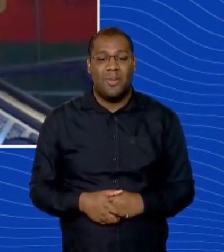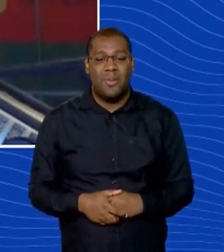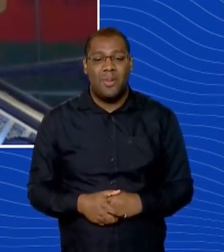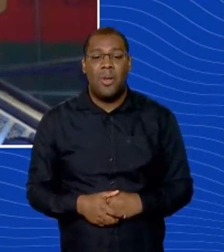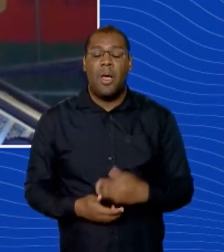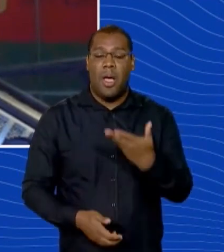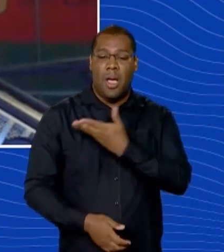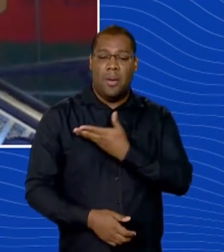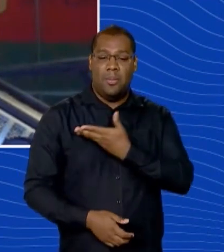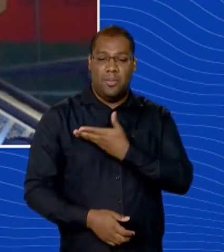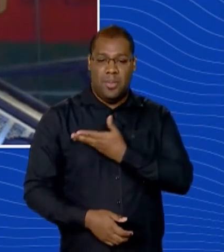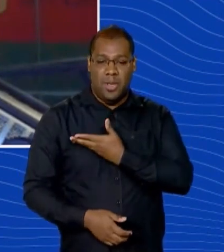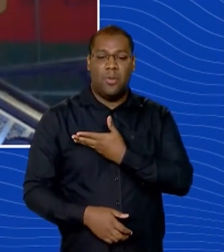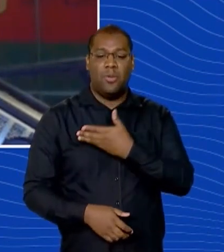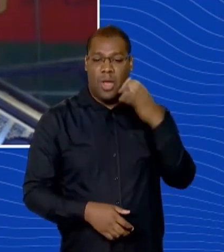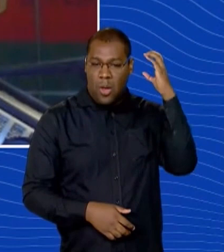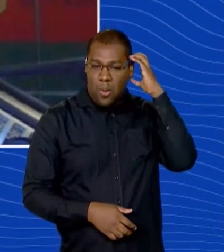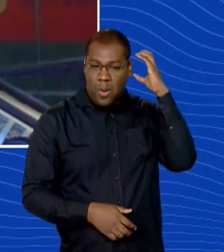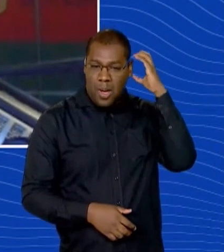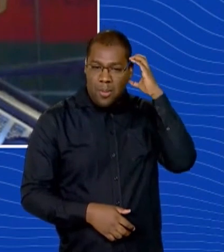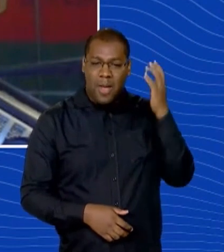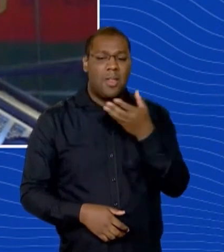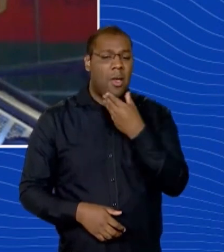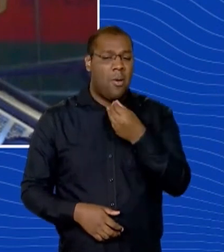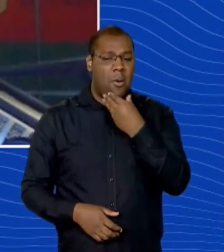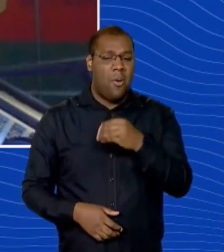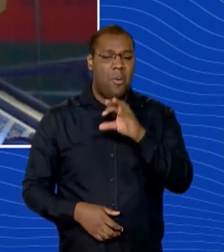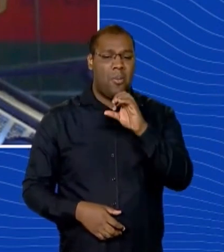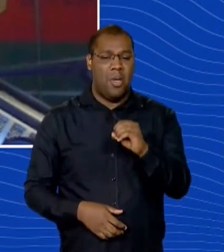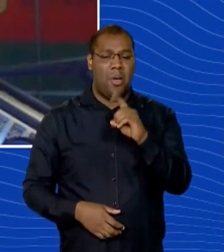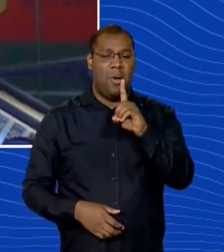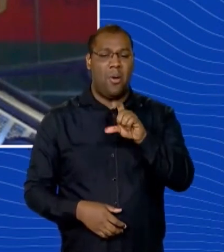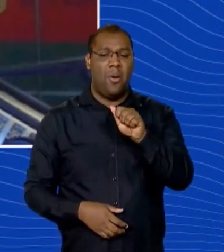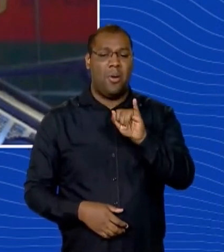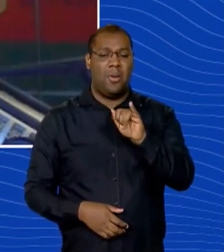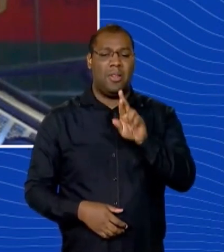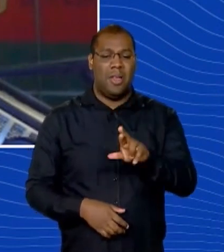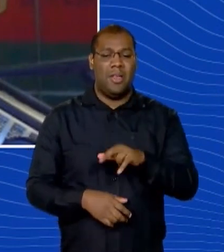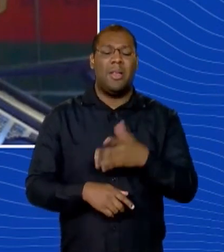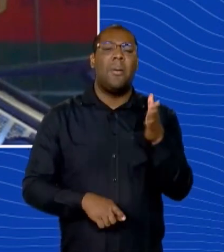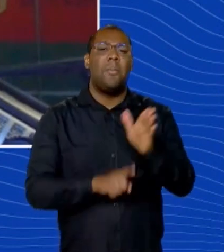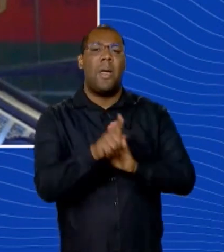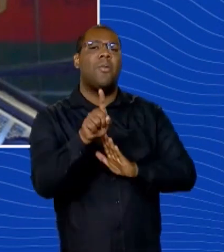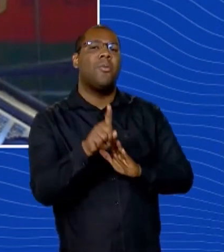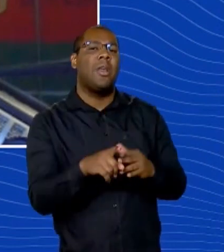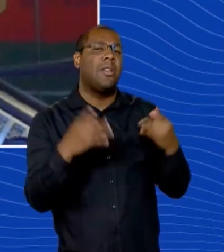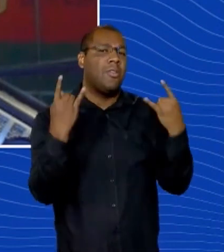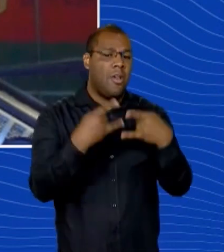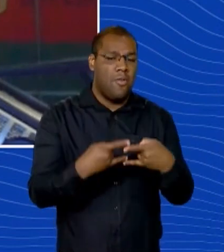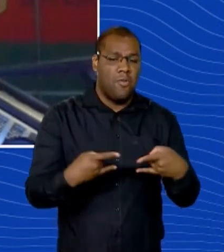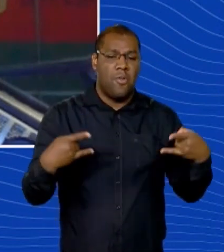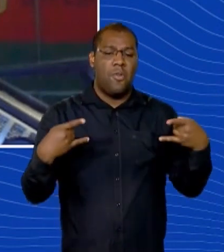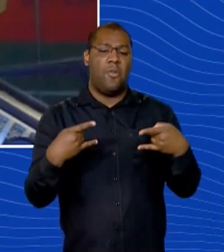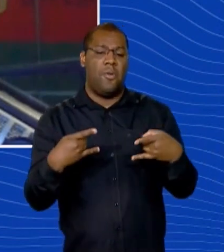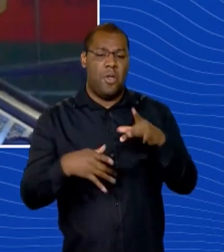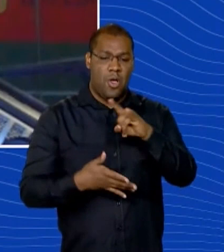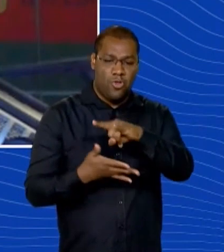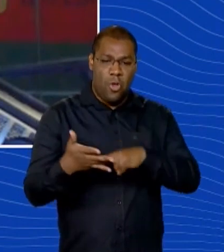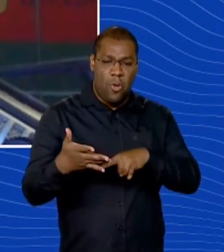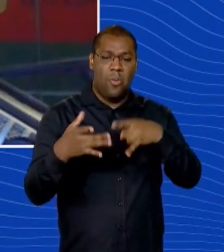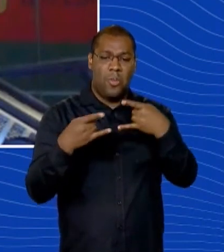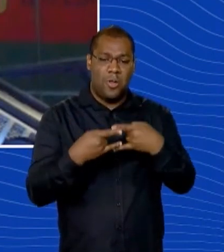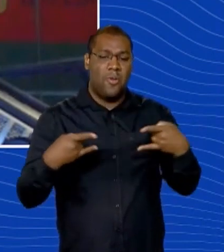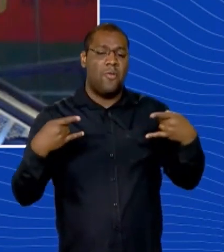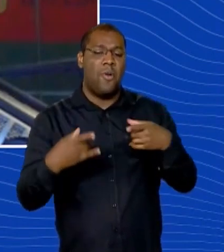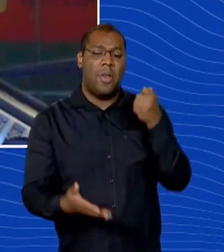colega de Cuiabá o Aldair é um assunto cheio de Idas e Vindas que é a reoneração da folha de pagamento existe uma pressão muito grande de